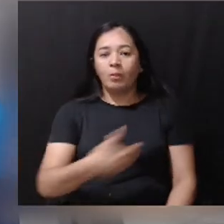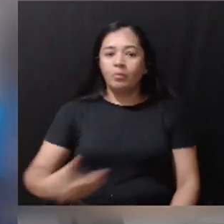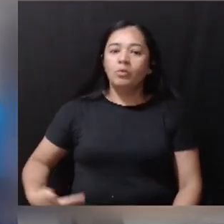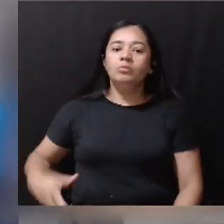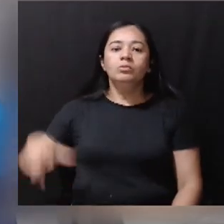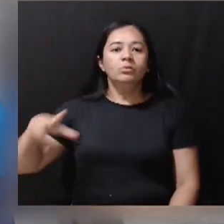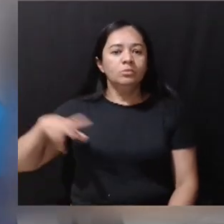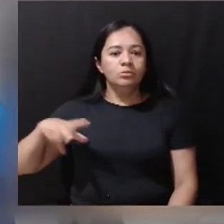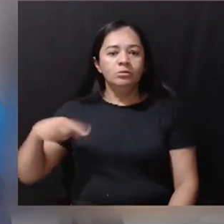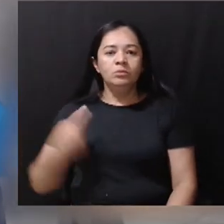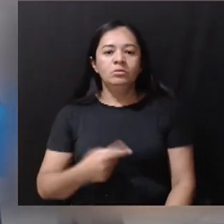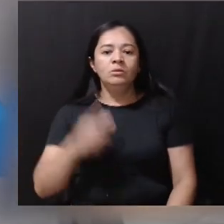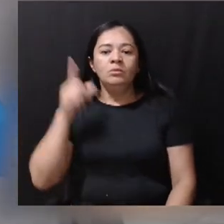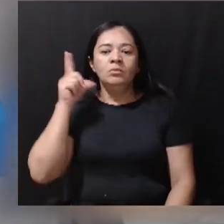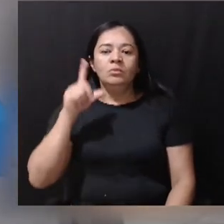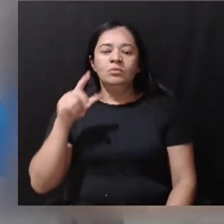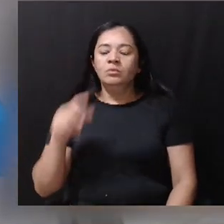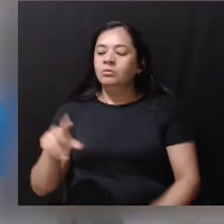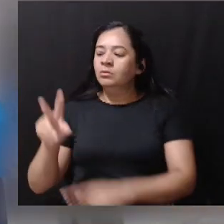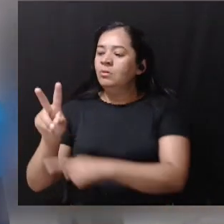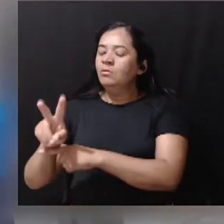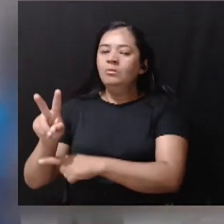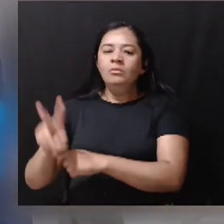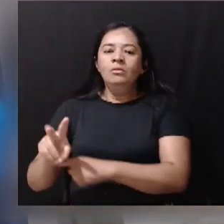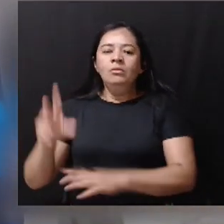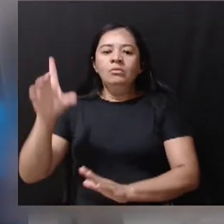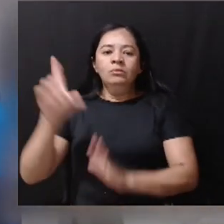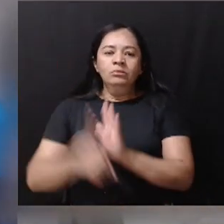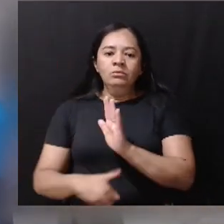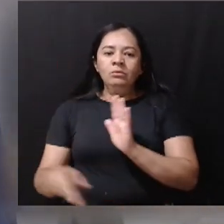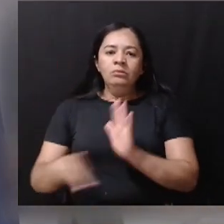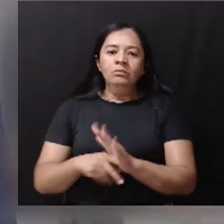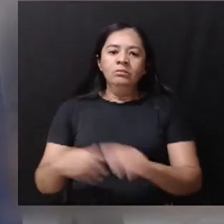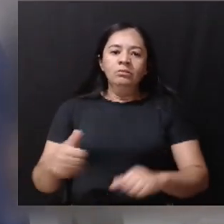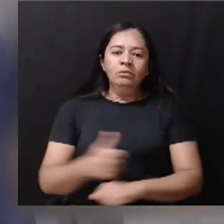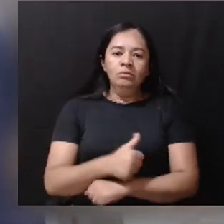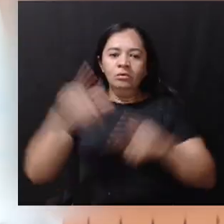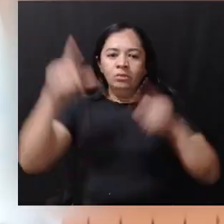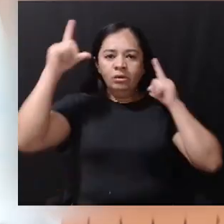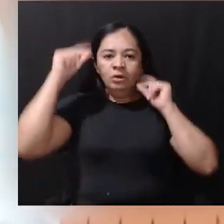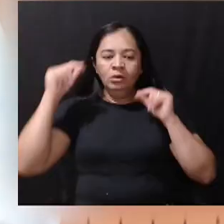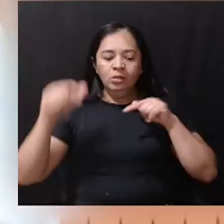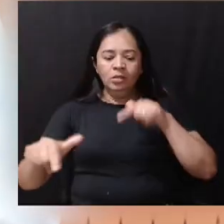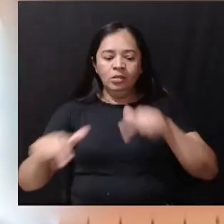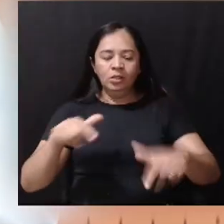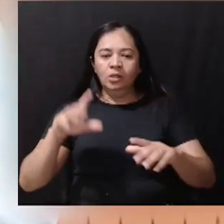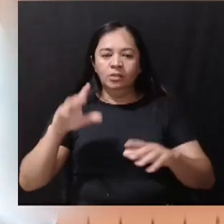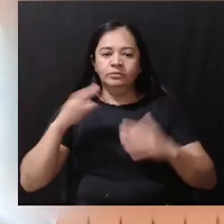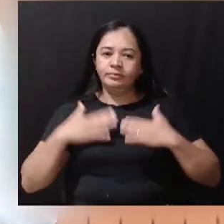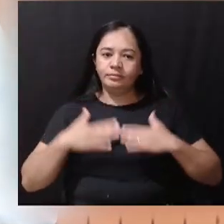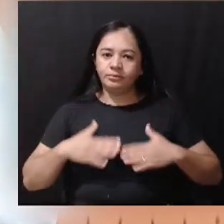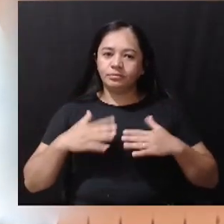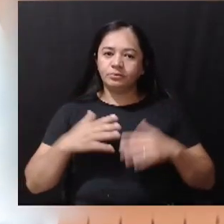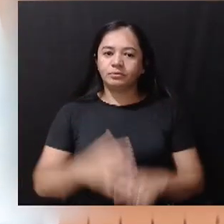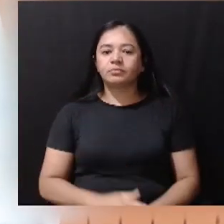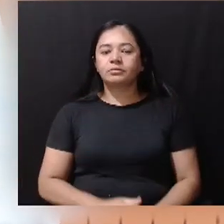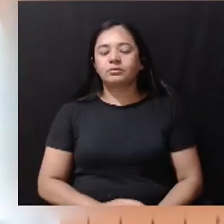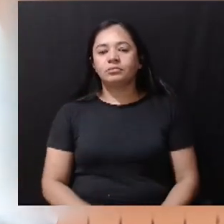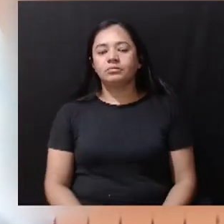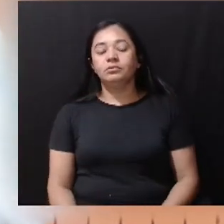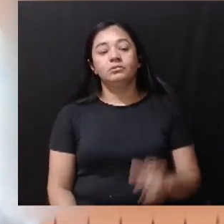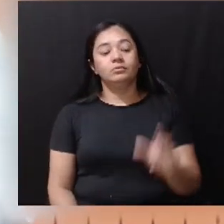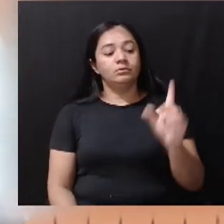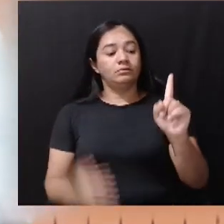possa resguardar os direitos e que esses profissionais possam trabalhar com tranquilidade, com dignidade. Representantes do Conselho Regional